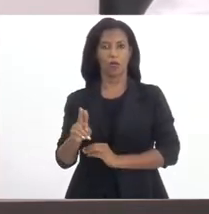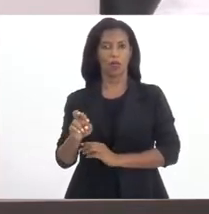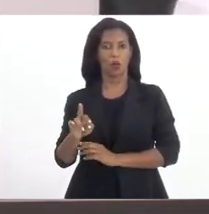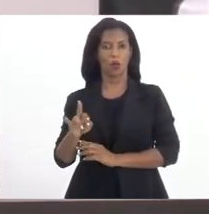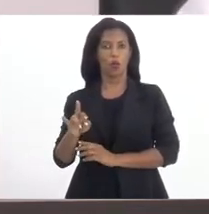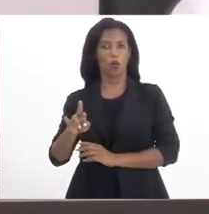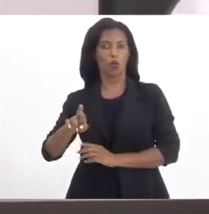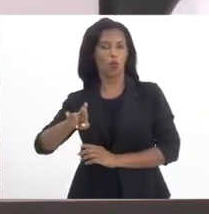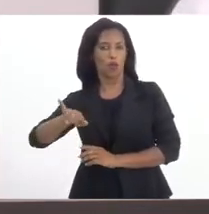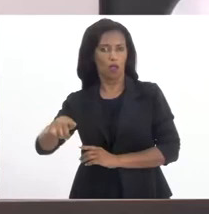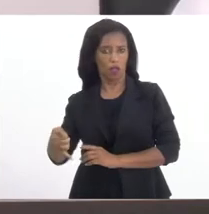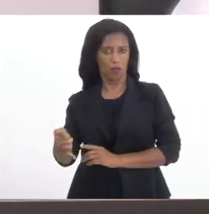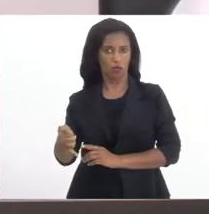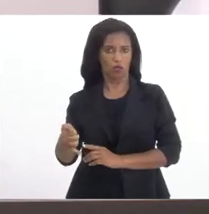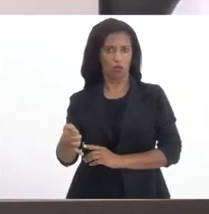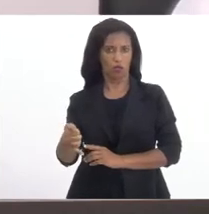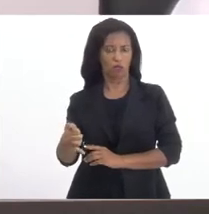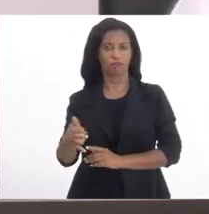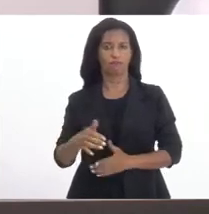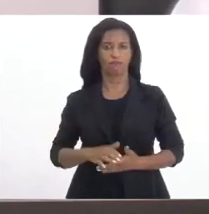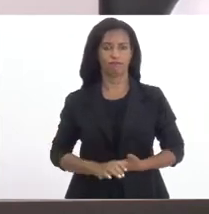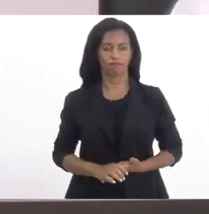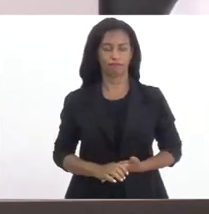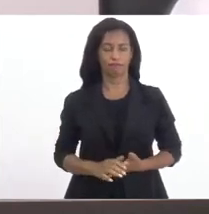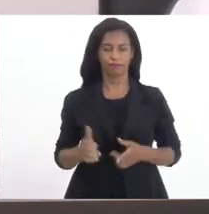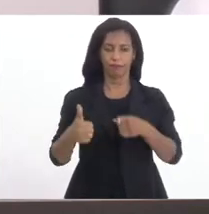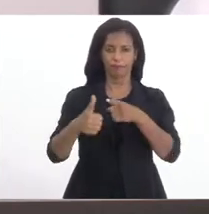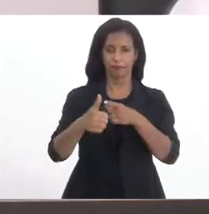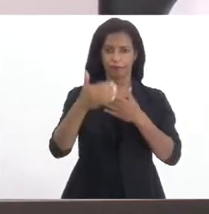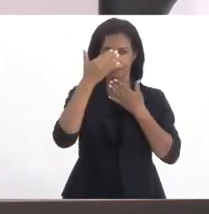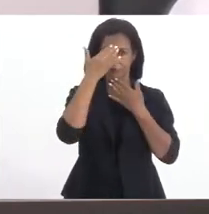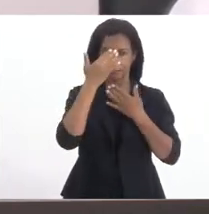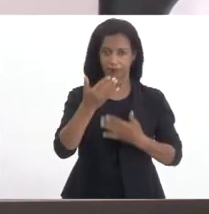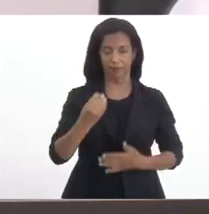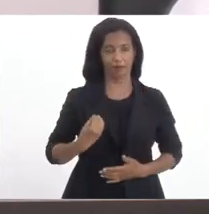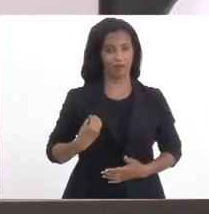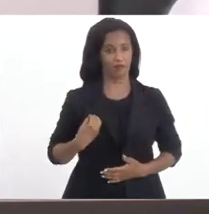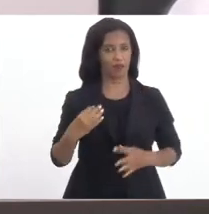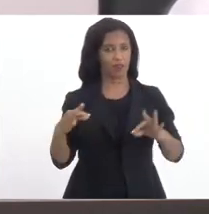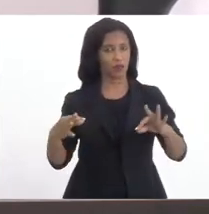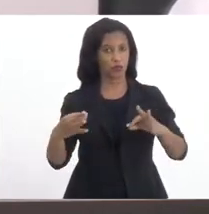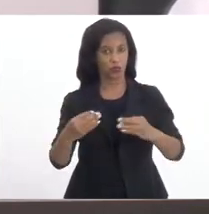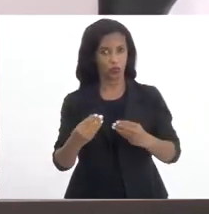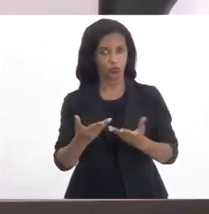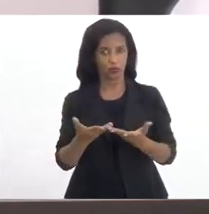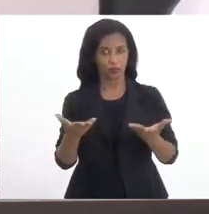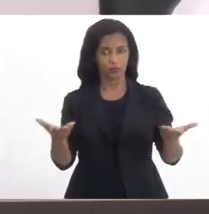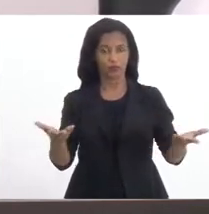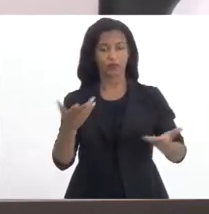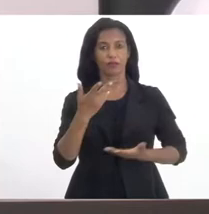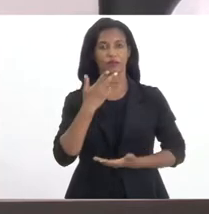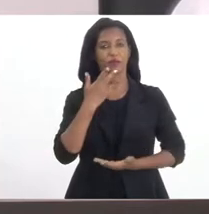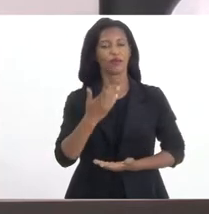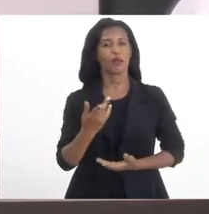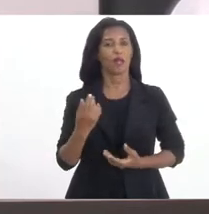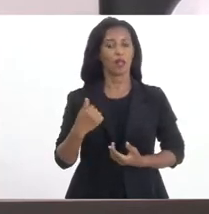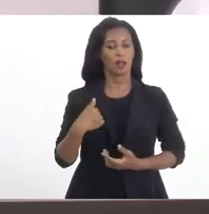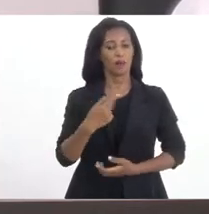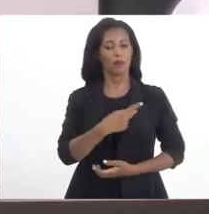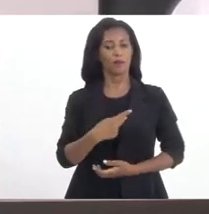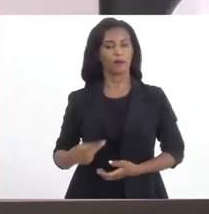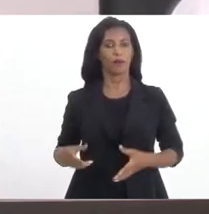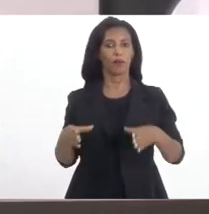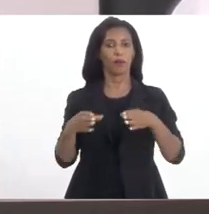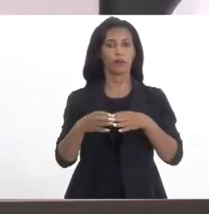Janeiro. Eu quero, em primeiro lugar, agradecer a presença de todas e todos, dizer que, como presidente da